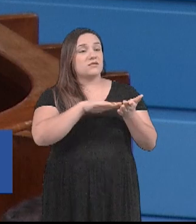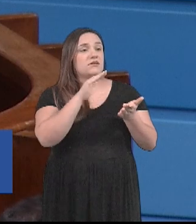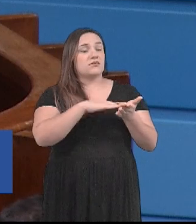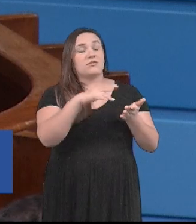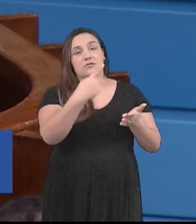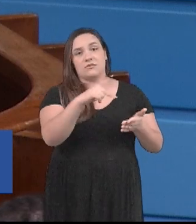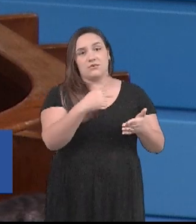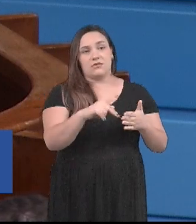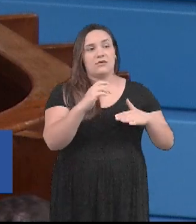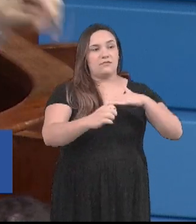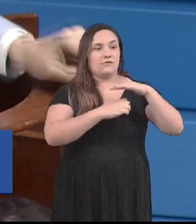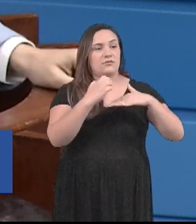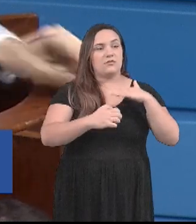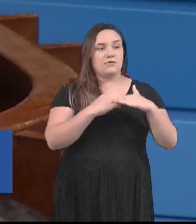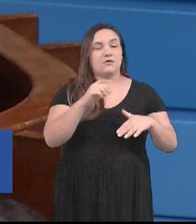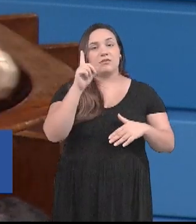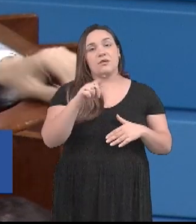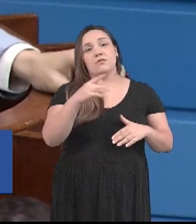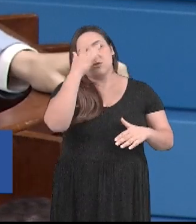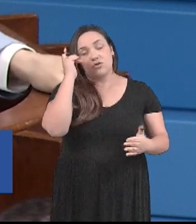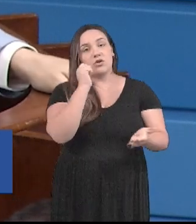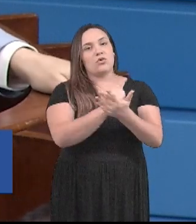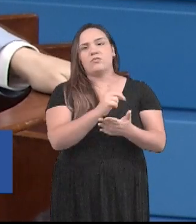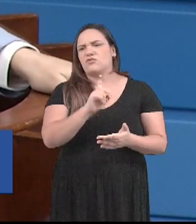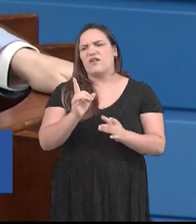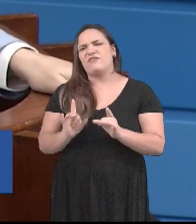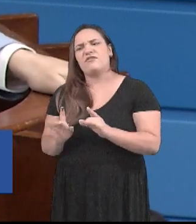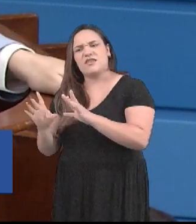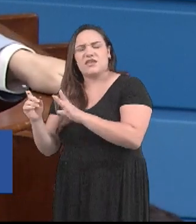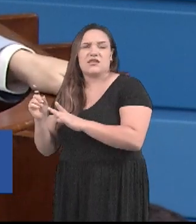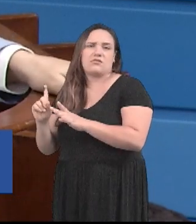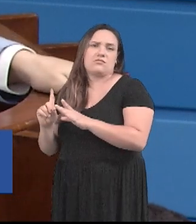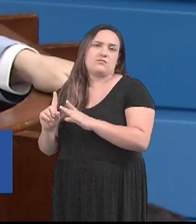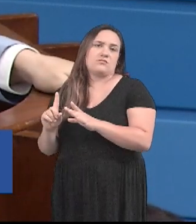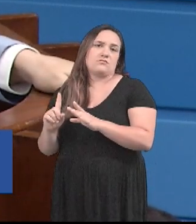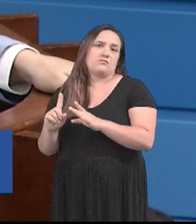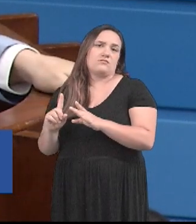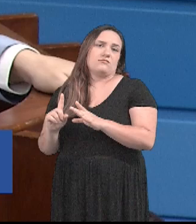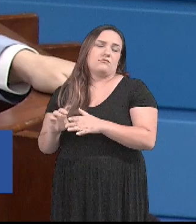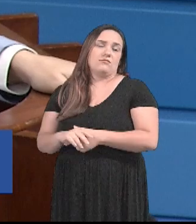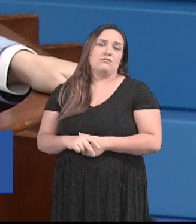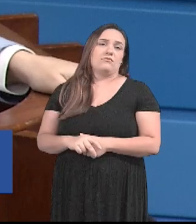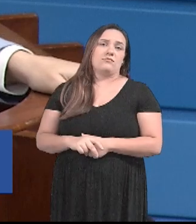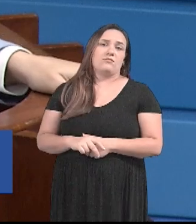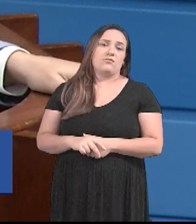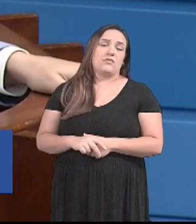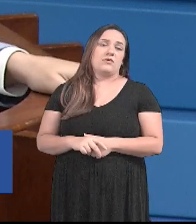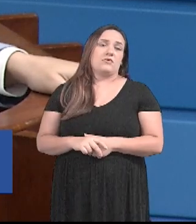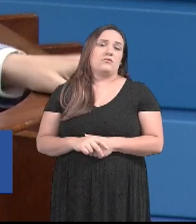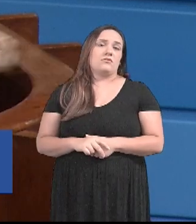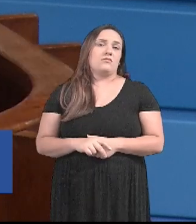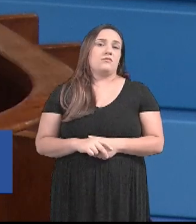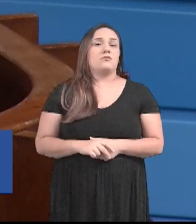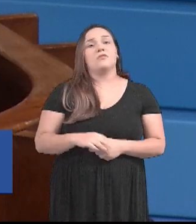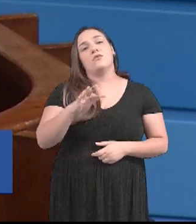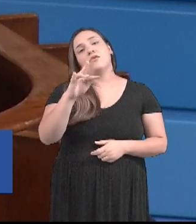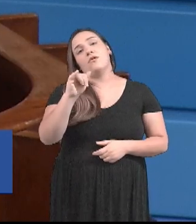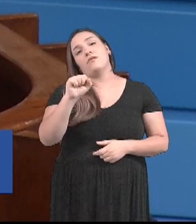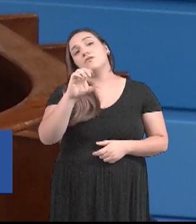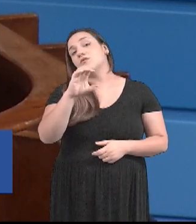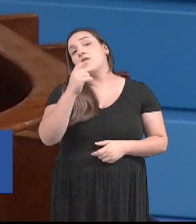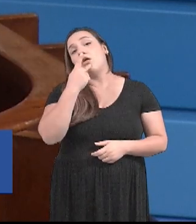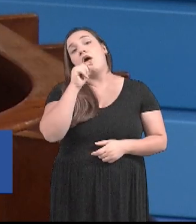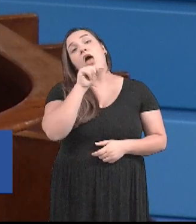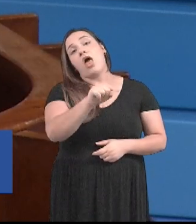de consumidora final, quer dizer, ela não vai revender, ela não vai circular a mercadoria. O fisco